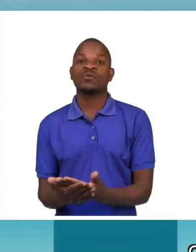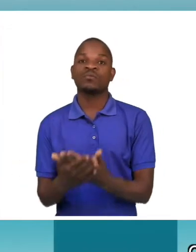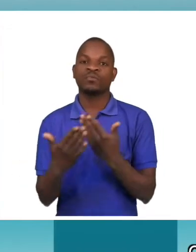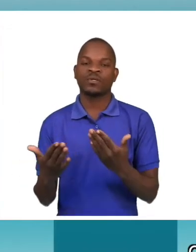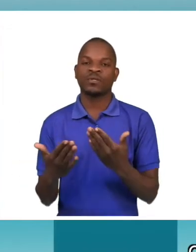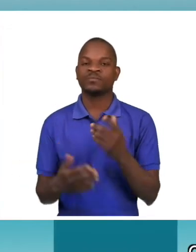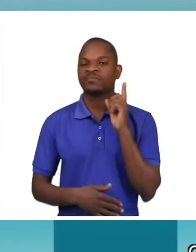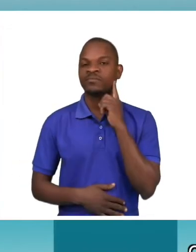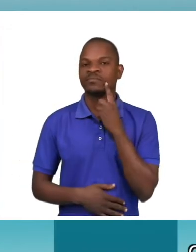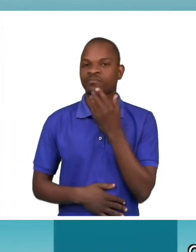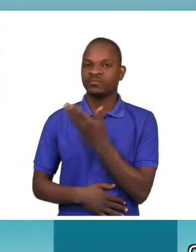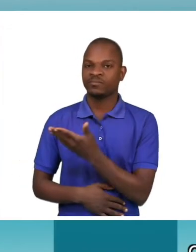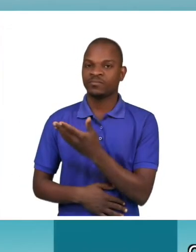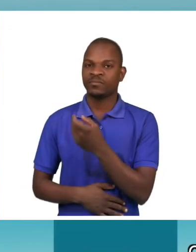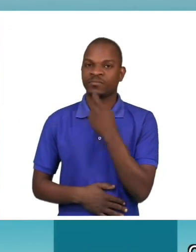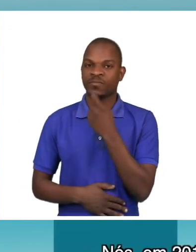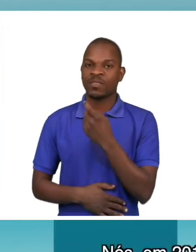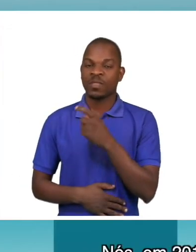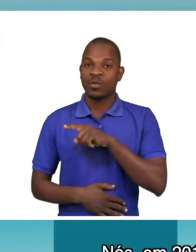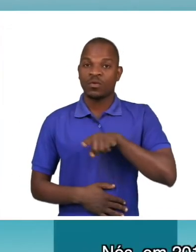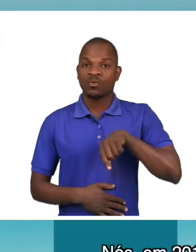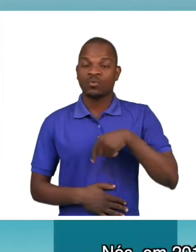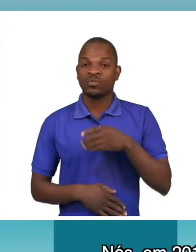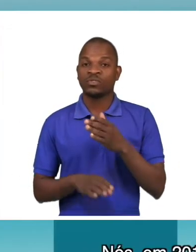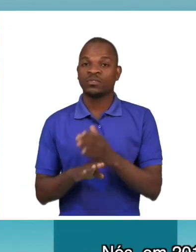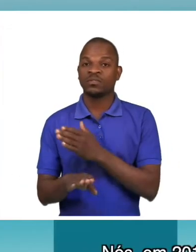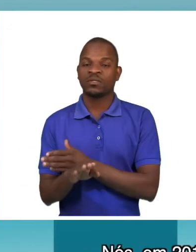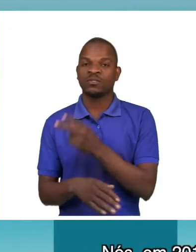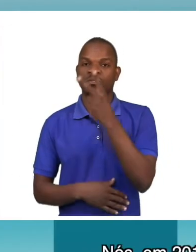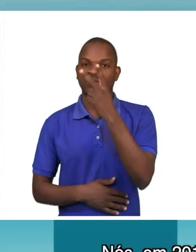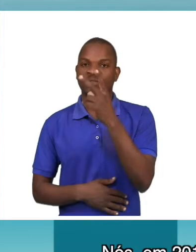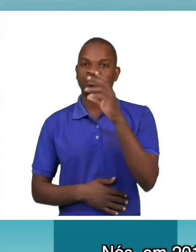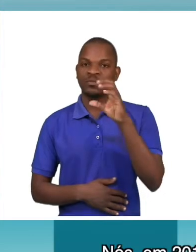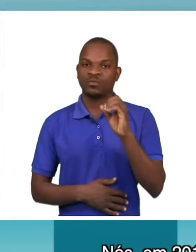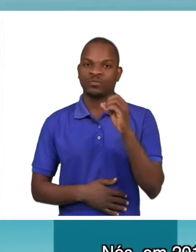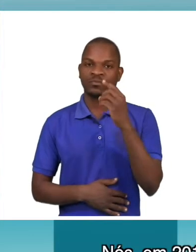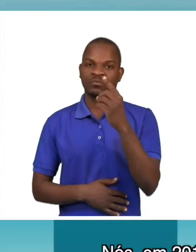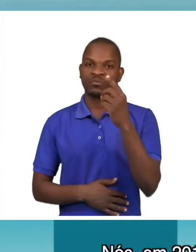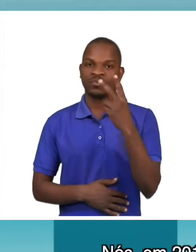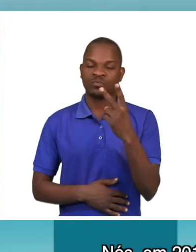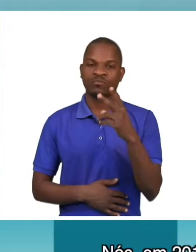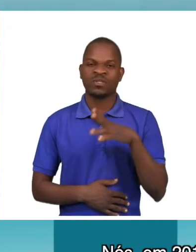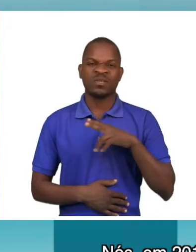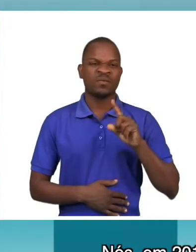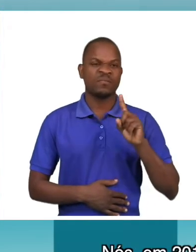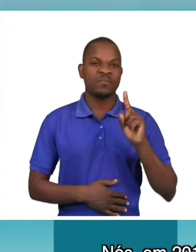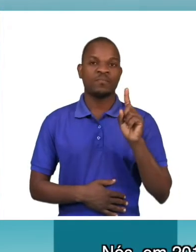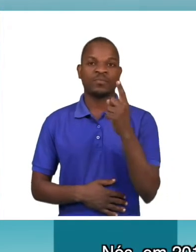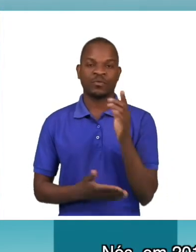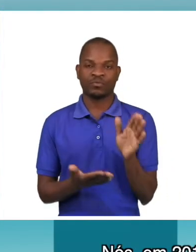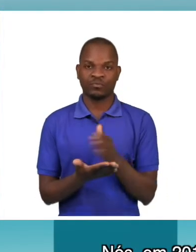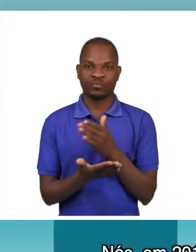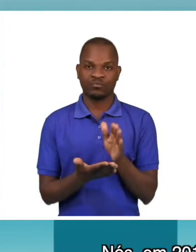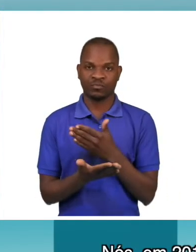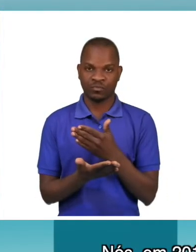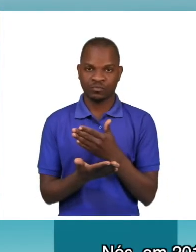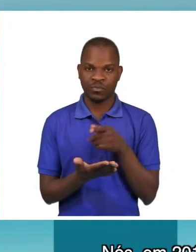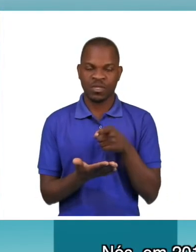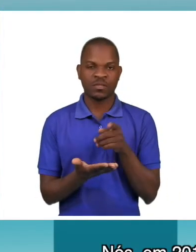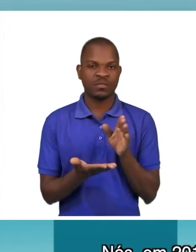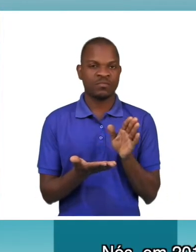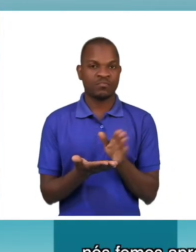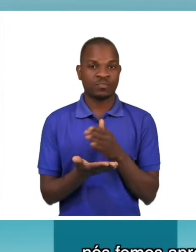Abdul nós em 2012 quando lançámos o primeiro livro da Formiga Juju na Cidade